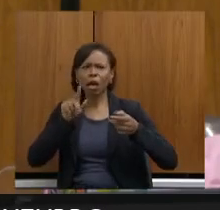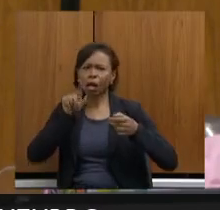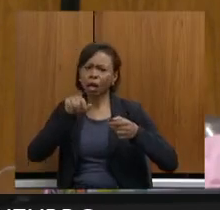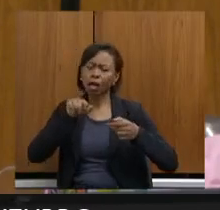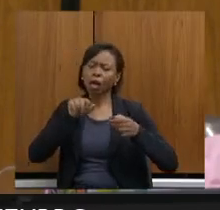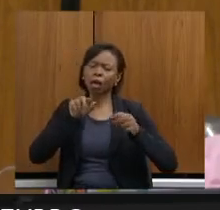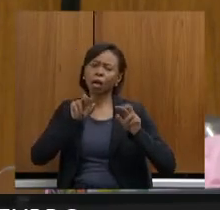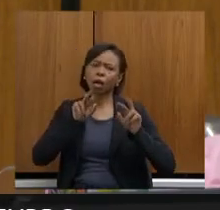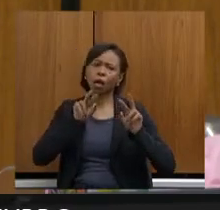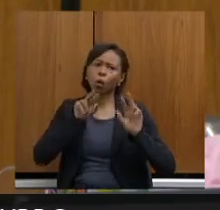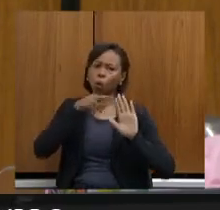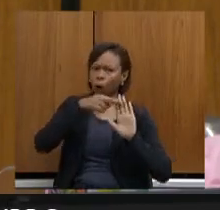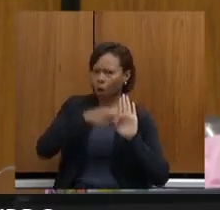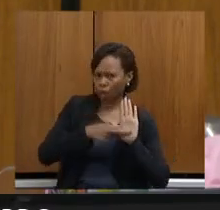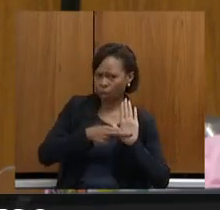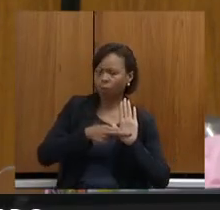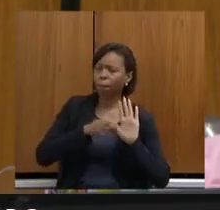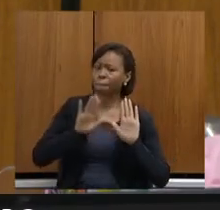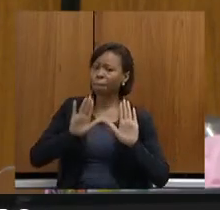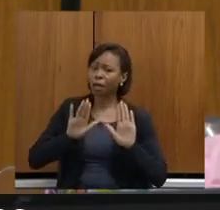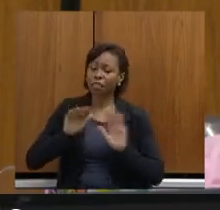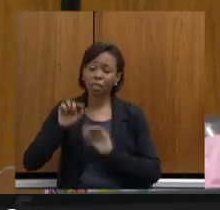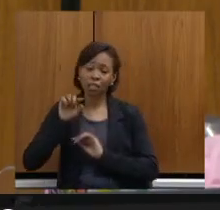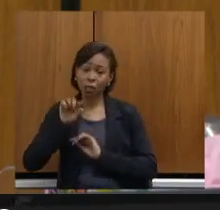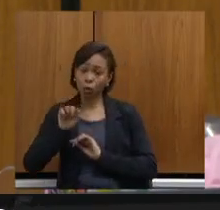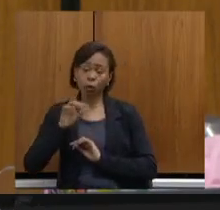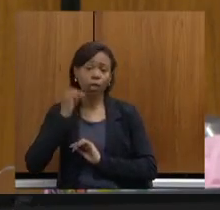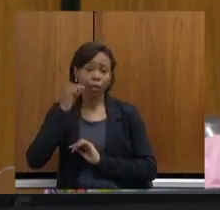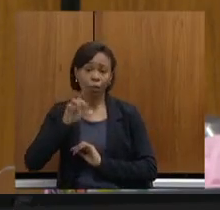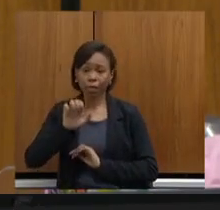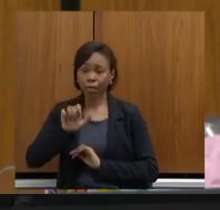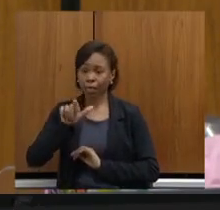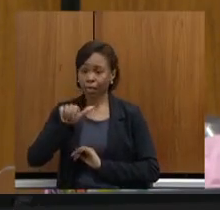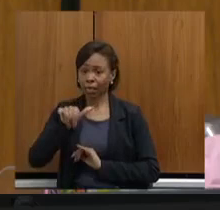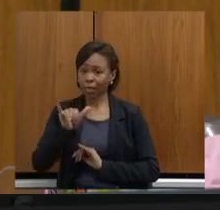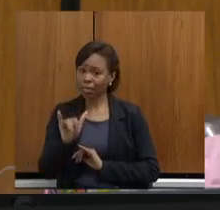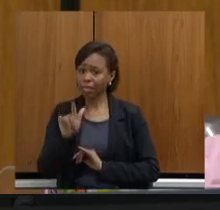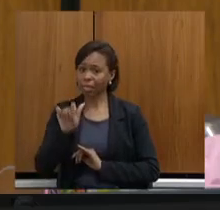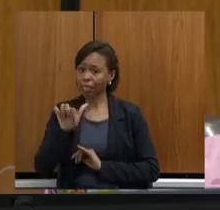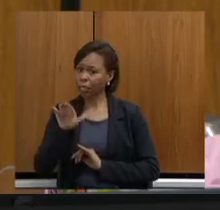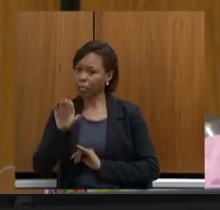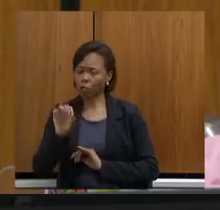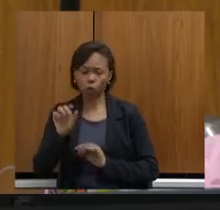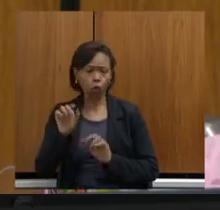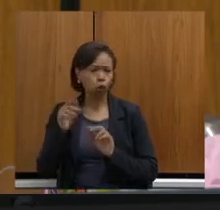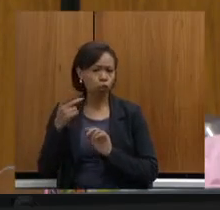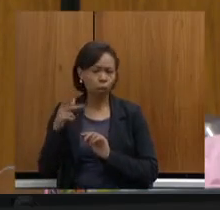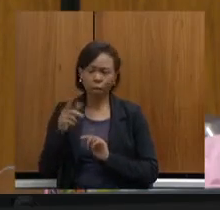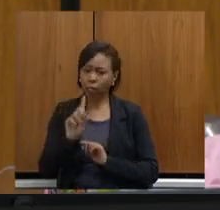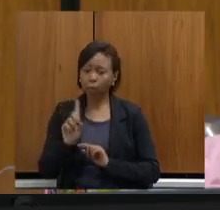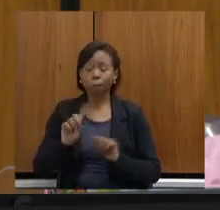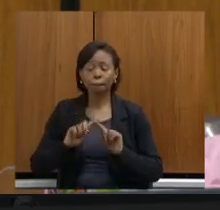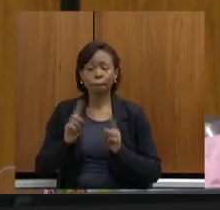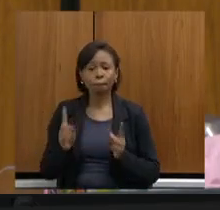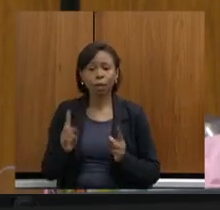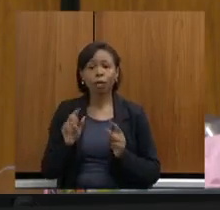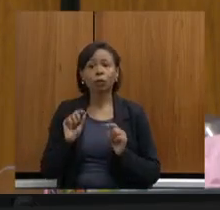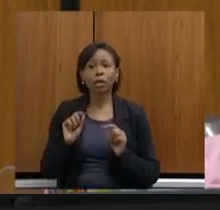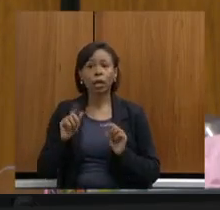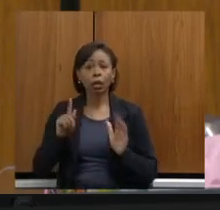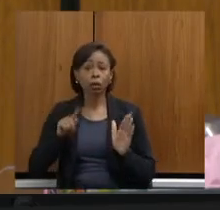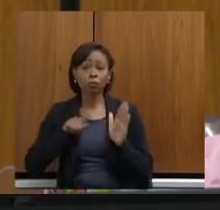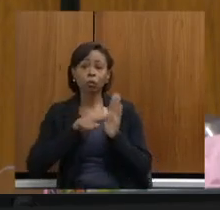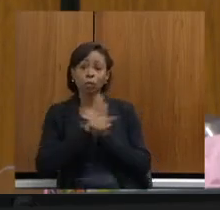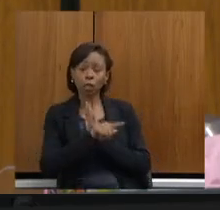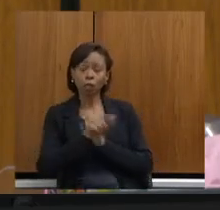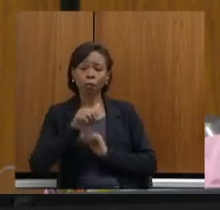é sobre a forma mas não sobre o deputado ele grill e fato o comportamento de quando chegou a vez de uma deputada